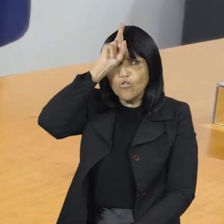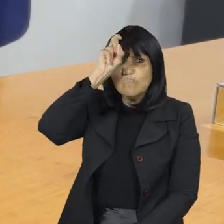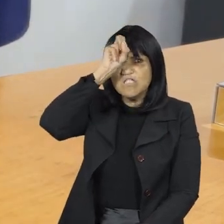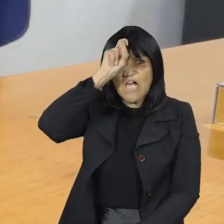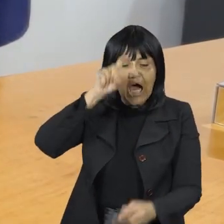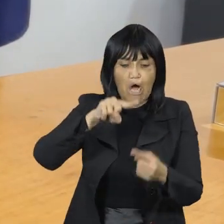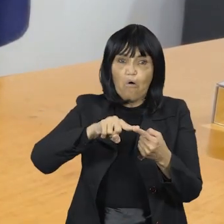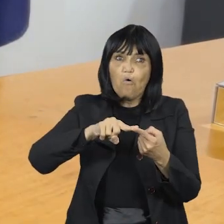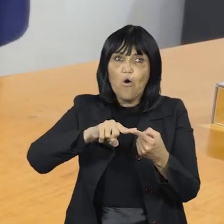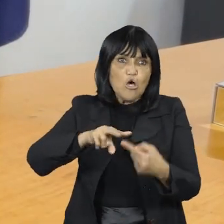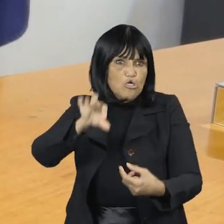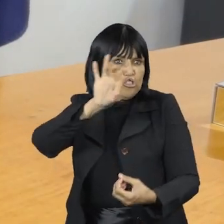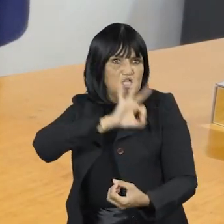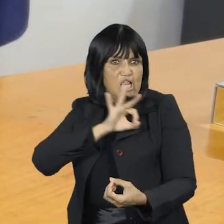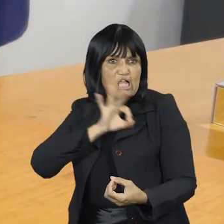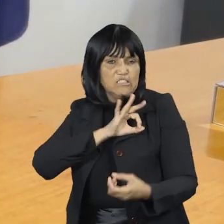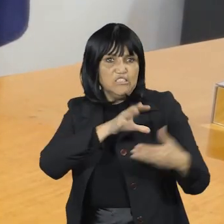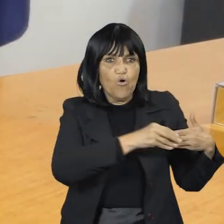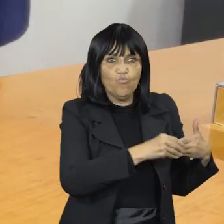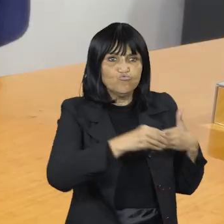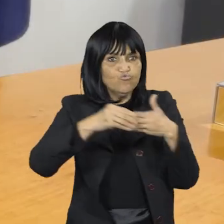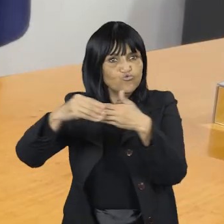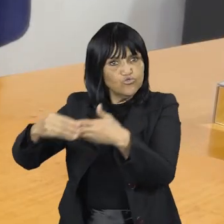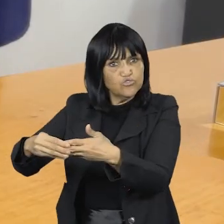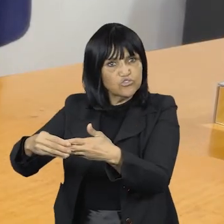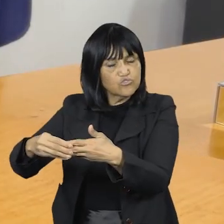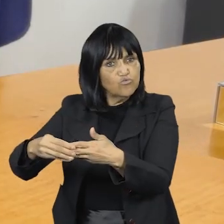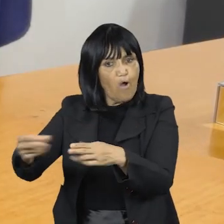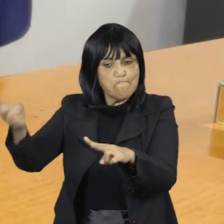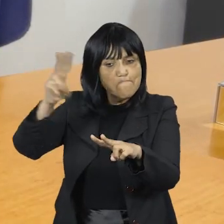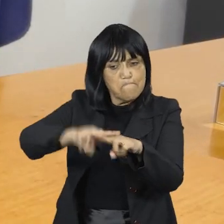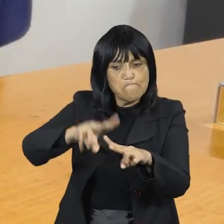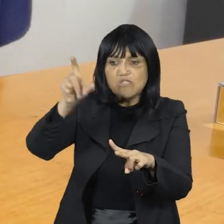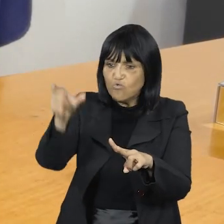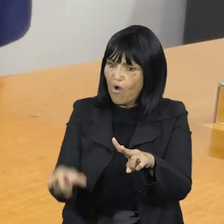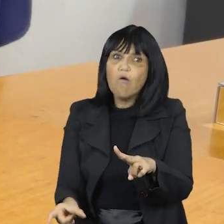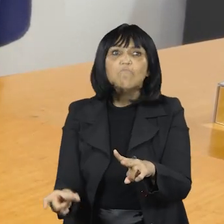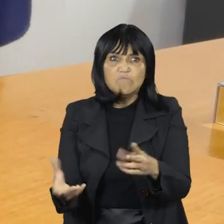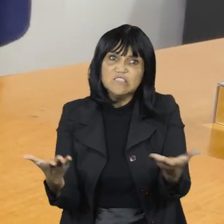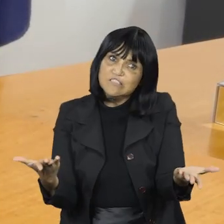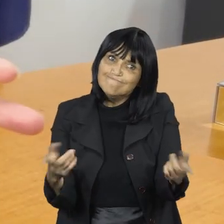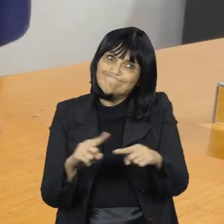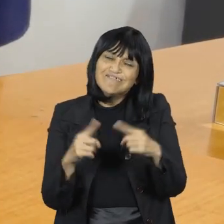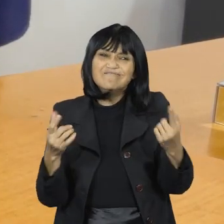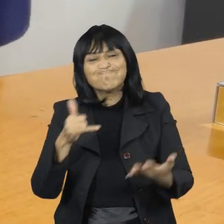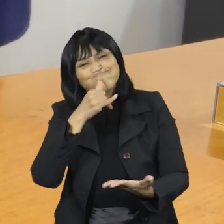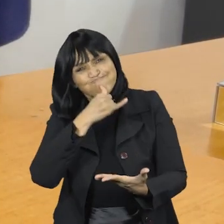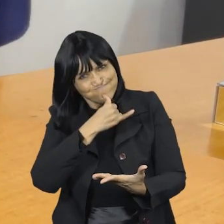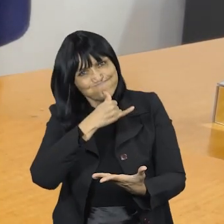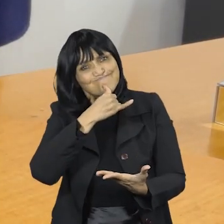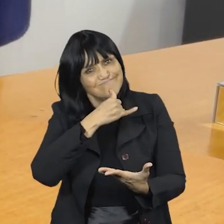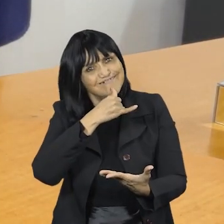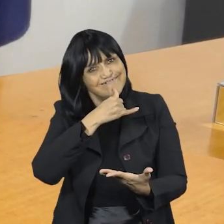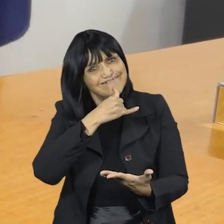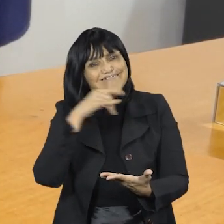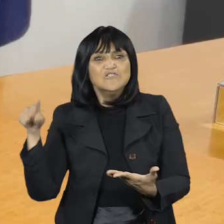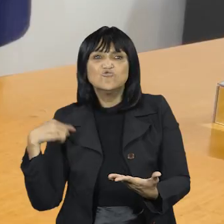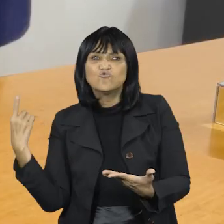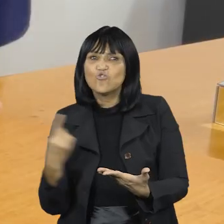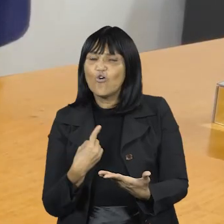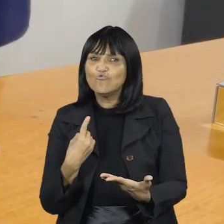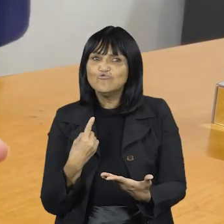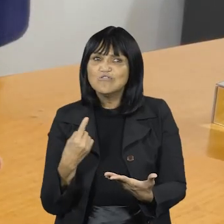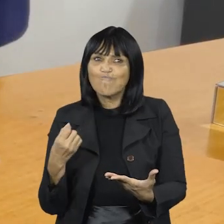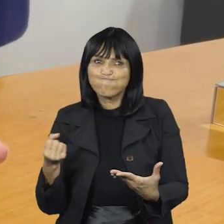vítima, está lá numa delegacia conduzindo um preso, né? Então, infelizmente, o